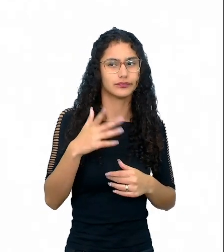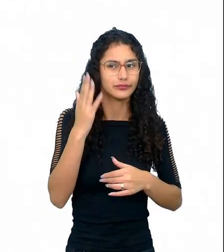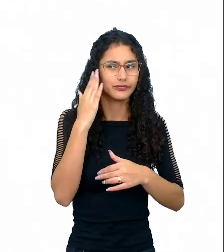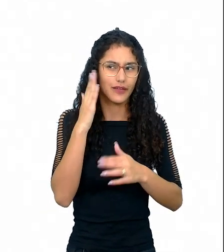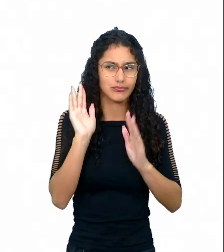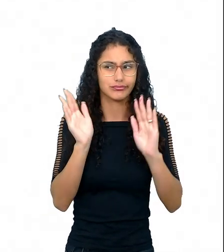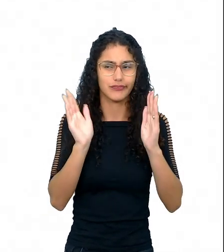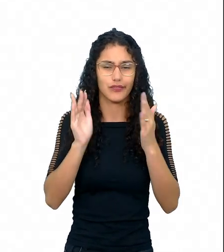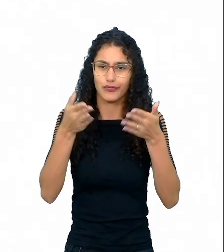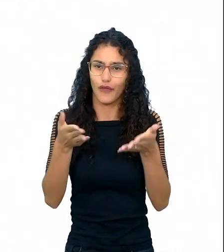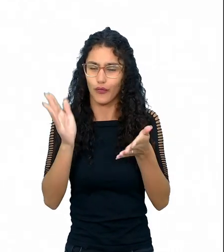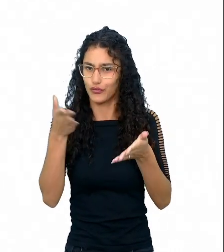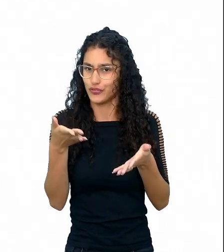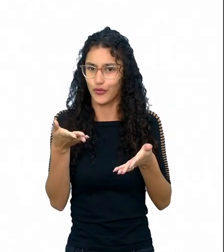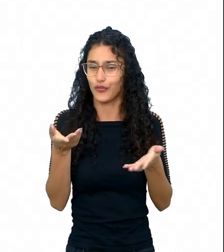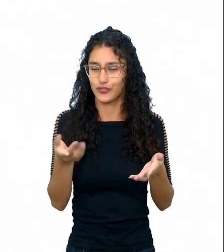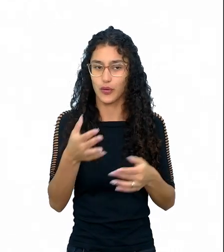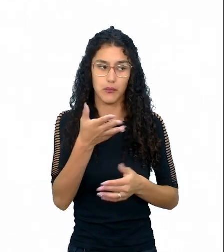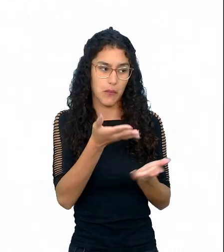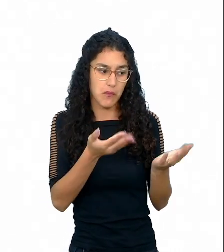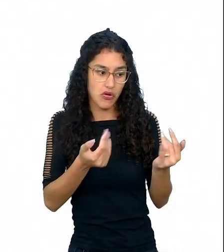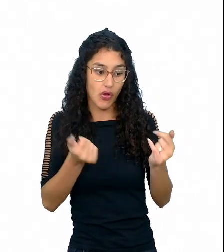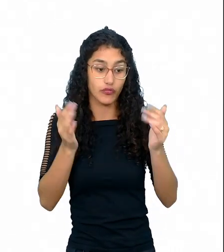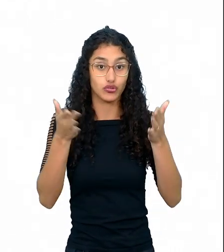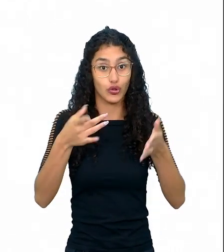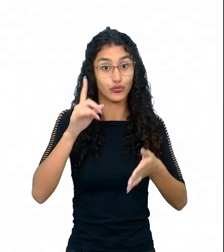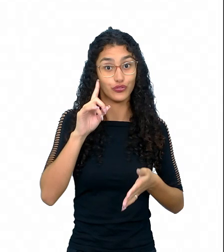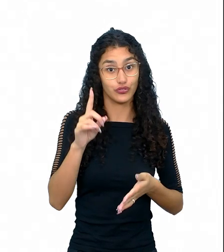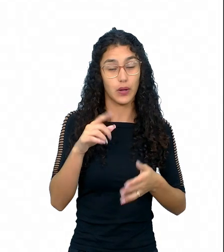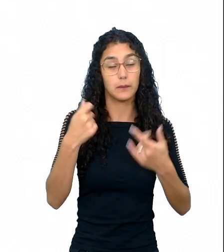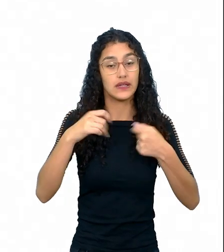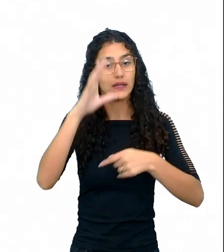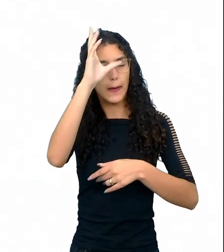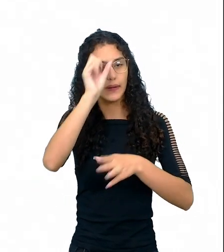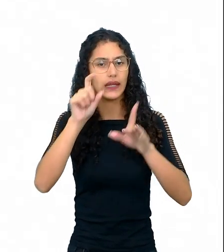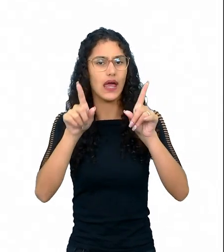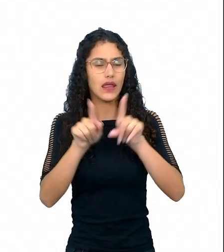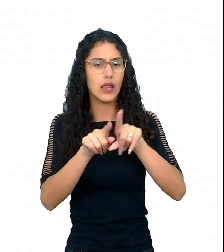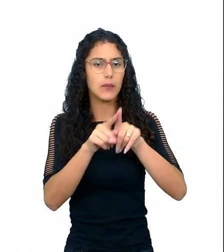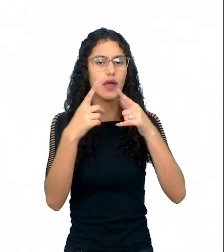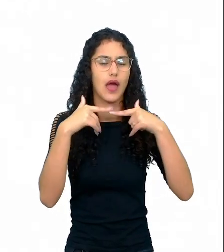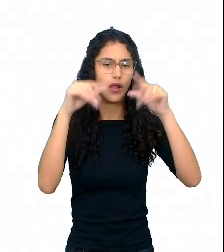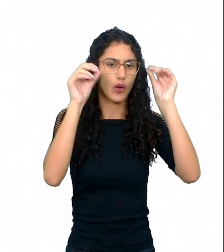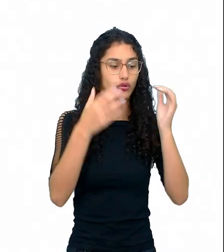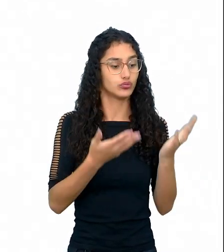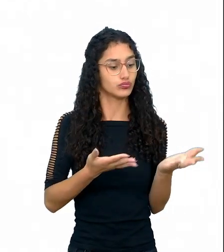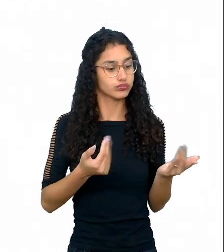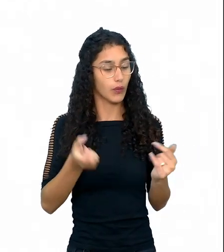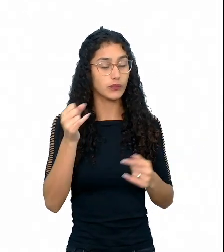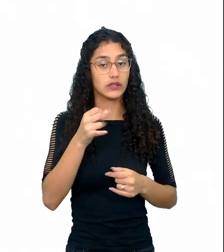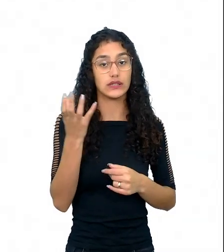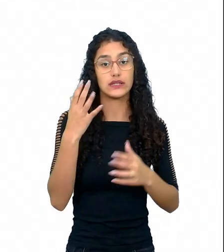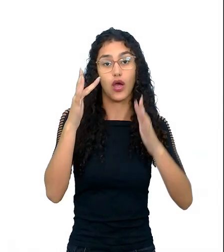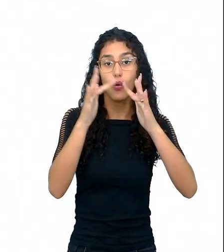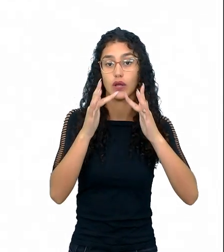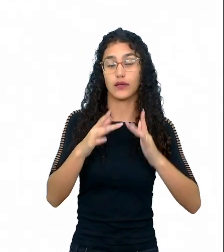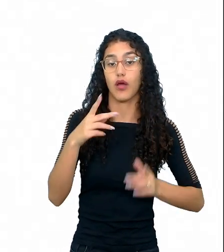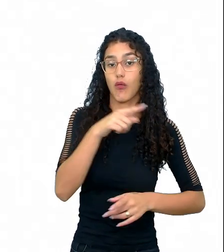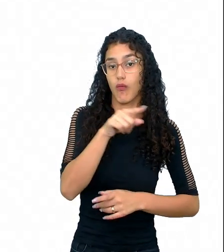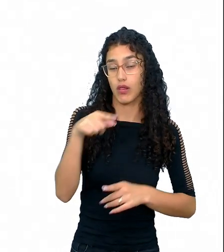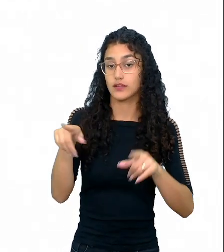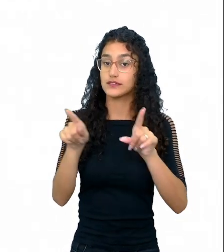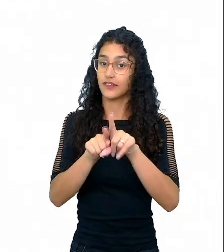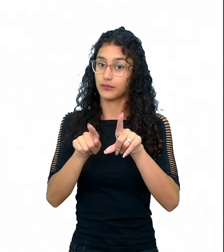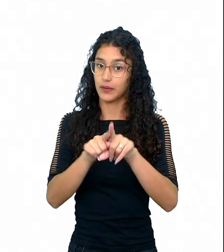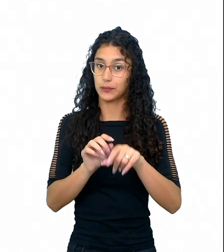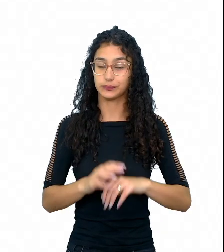mais sentido para os jovens de hoje, né? Então, eu preciso aprender também essa linguagem dos jovens se eu quiser me conectar com eles.